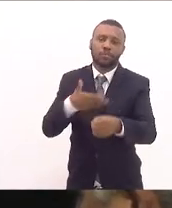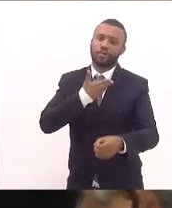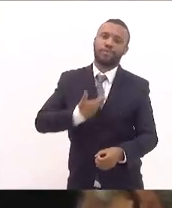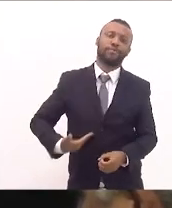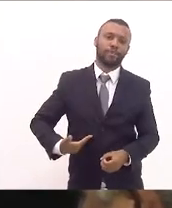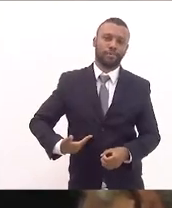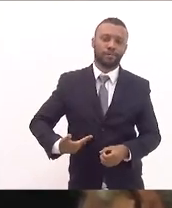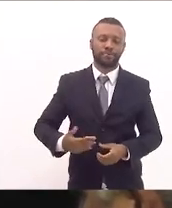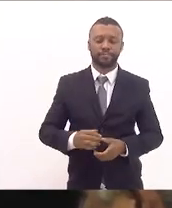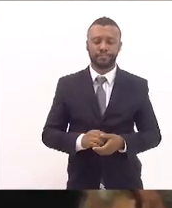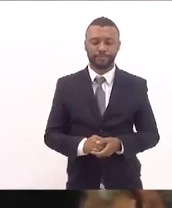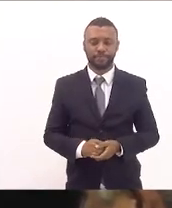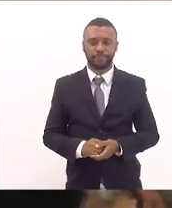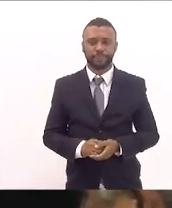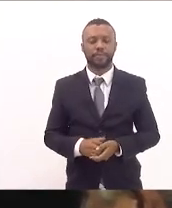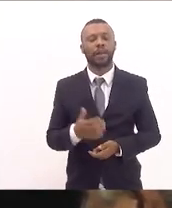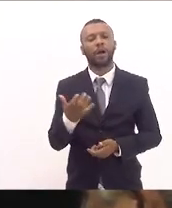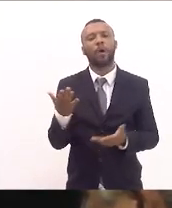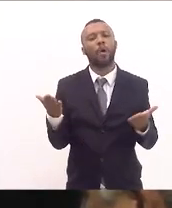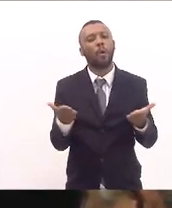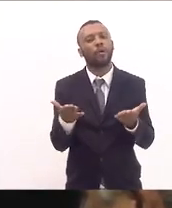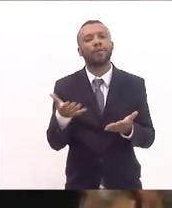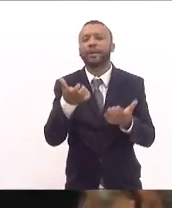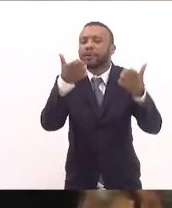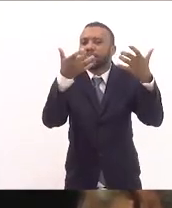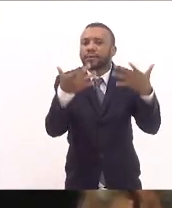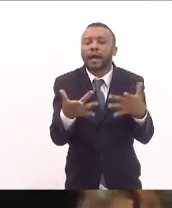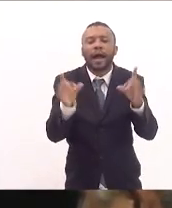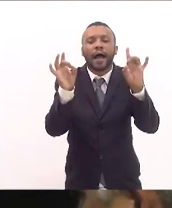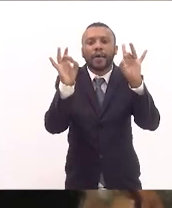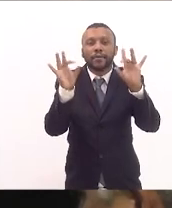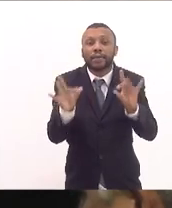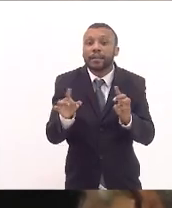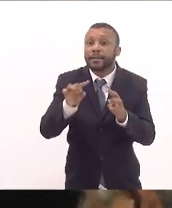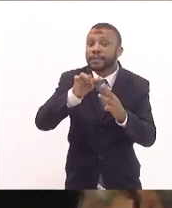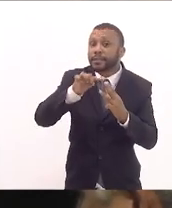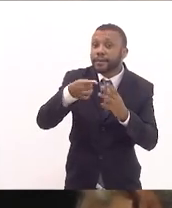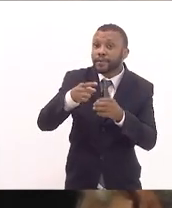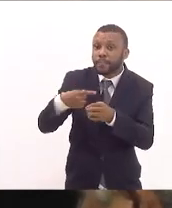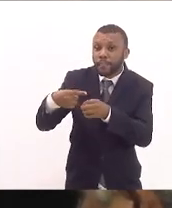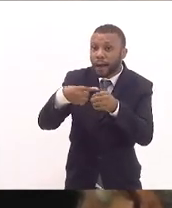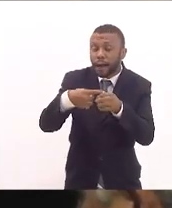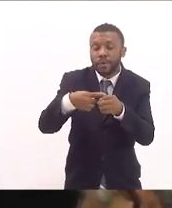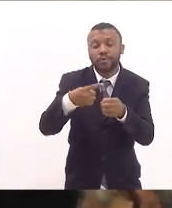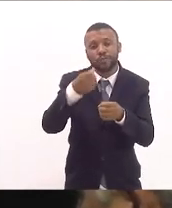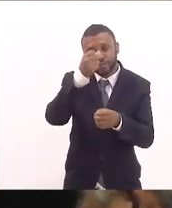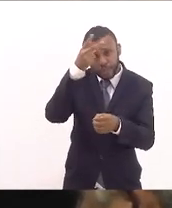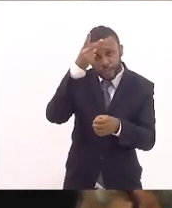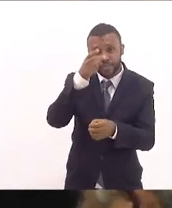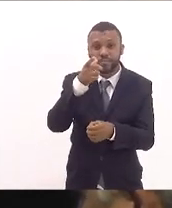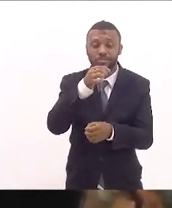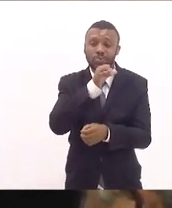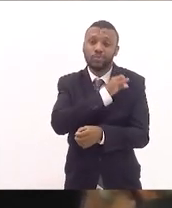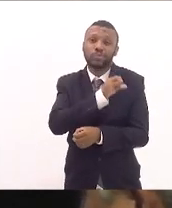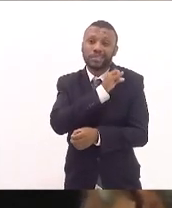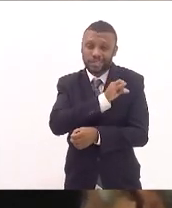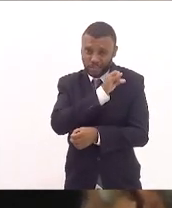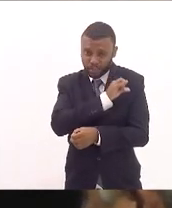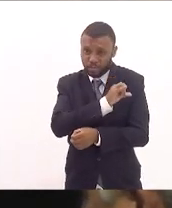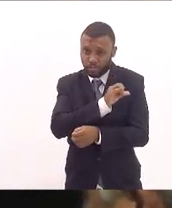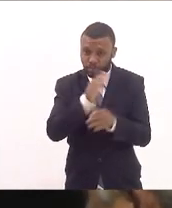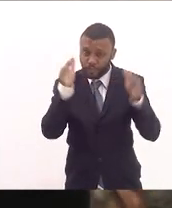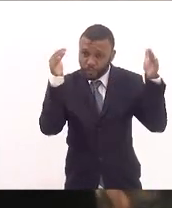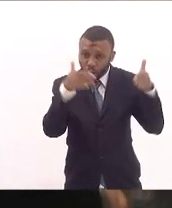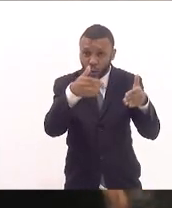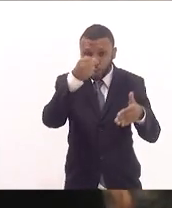público hoje eu quero falar hoje especial de três bairros do município aqui do Estado do Rio de Janeiro do município do Rio